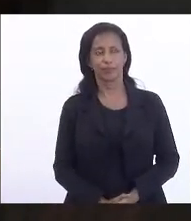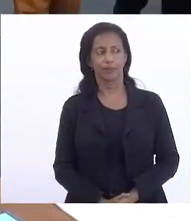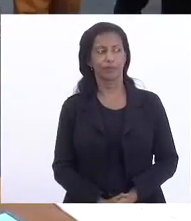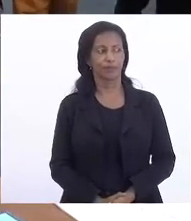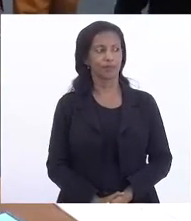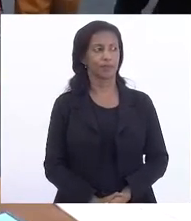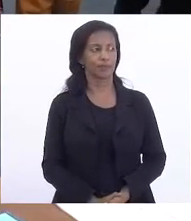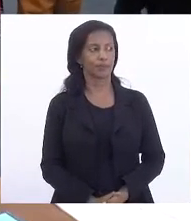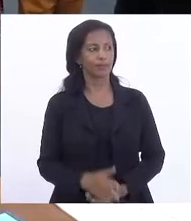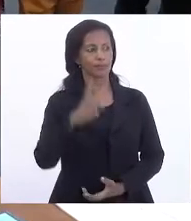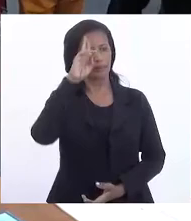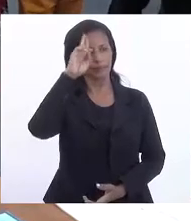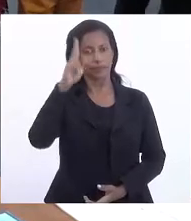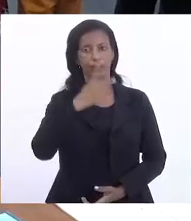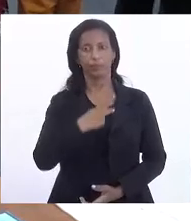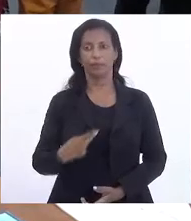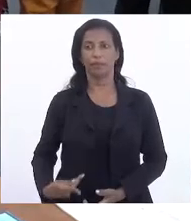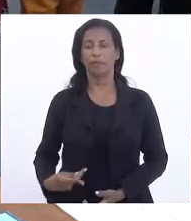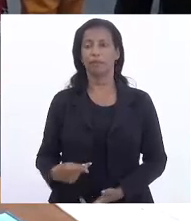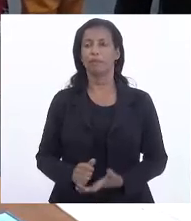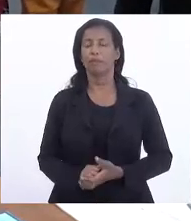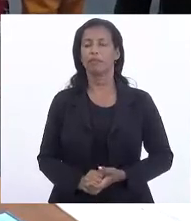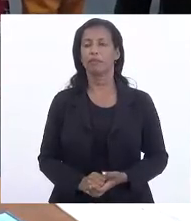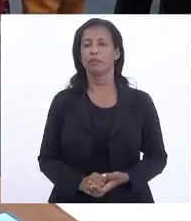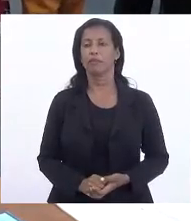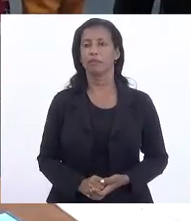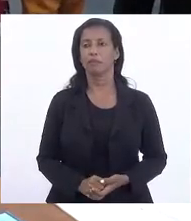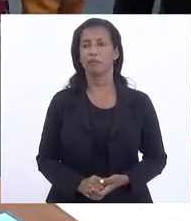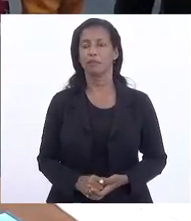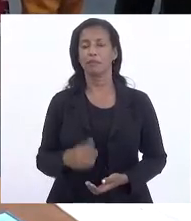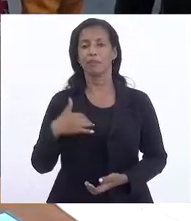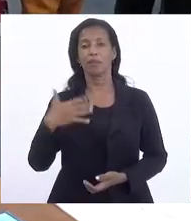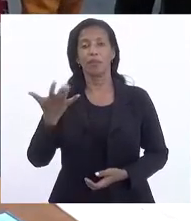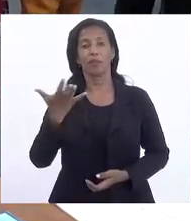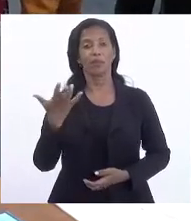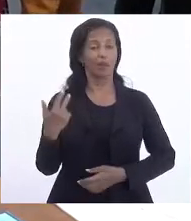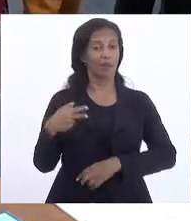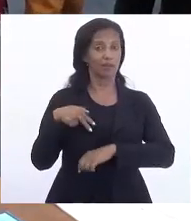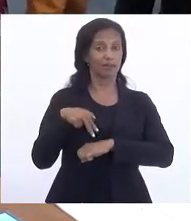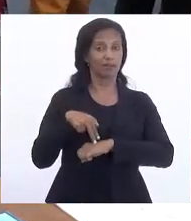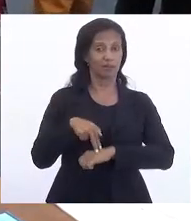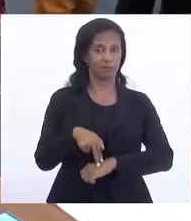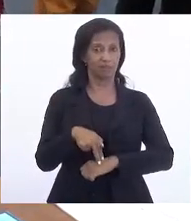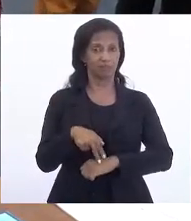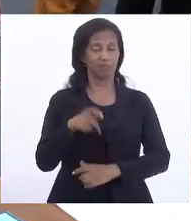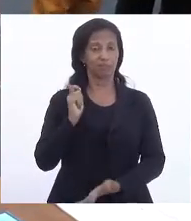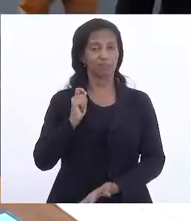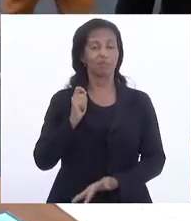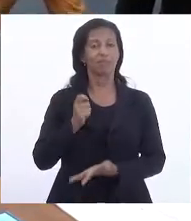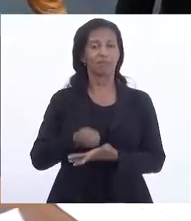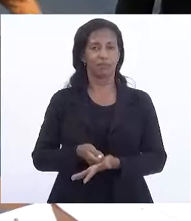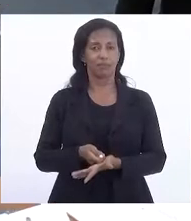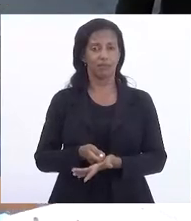Senhor presidente, deputado André Siciliano, eu quero aqui reafirmar